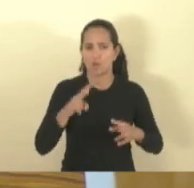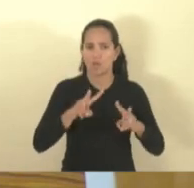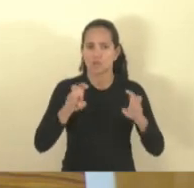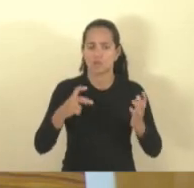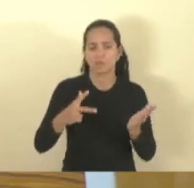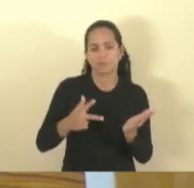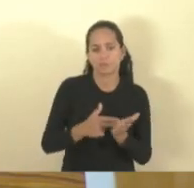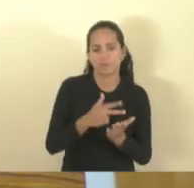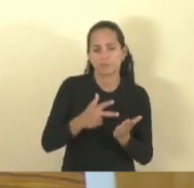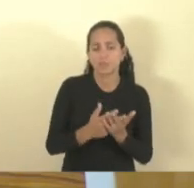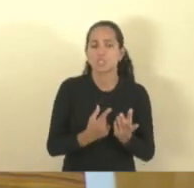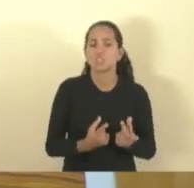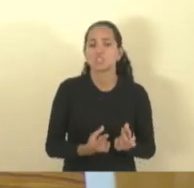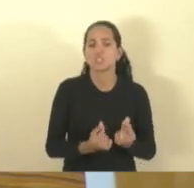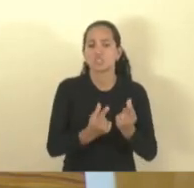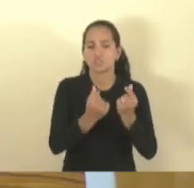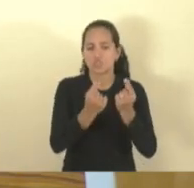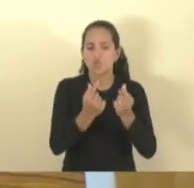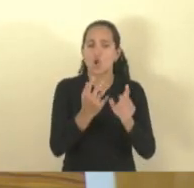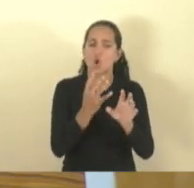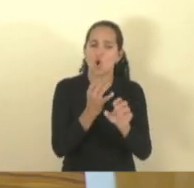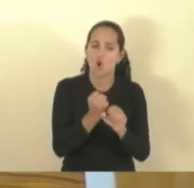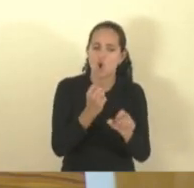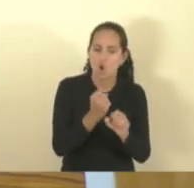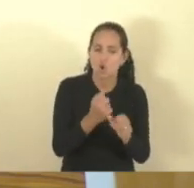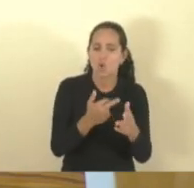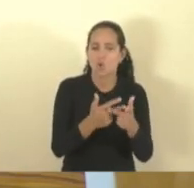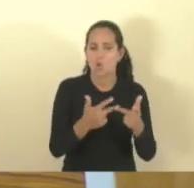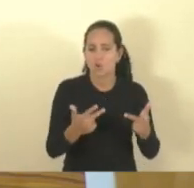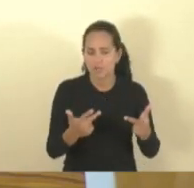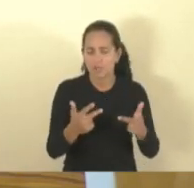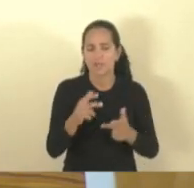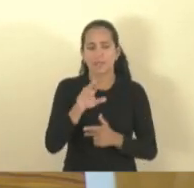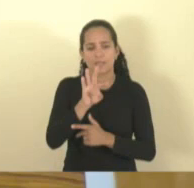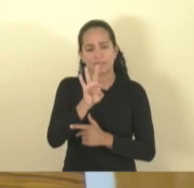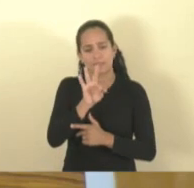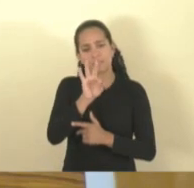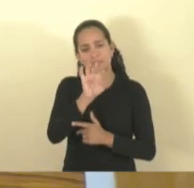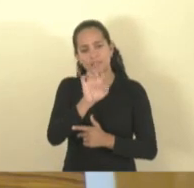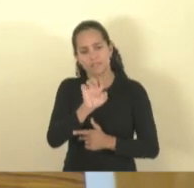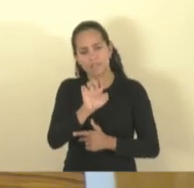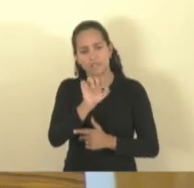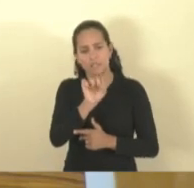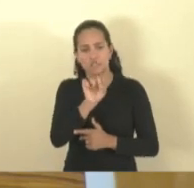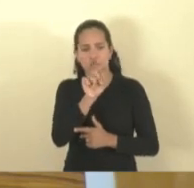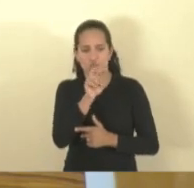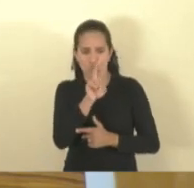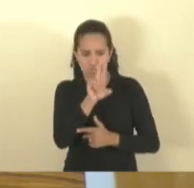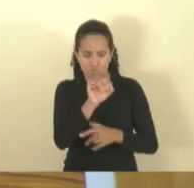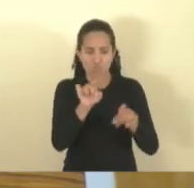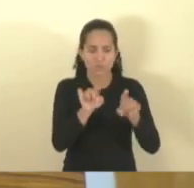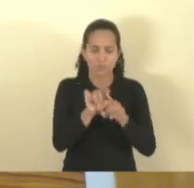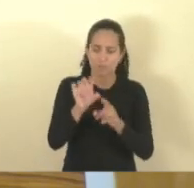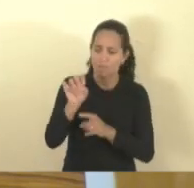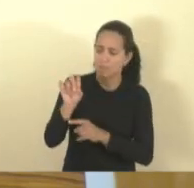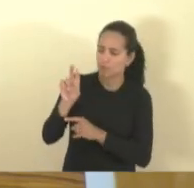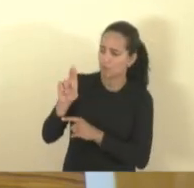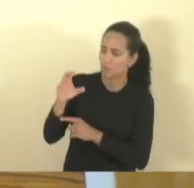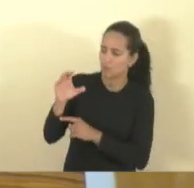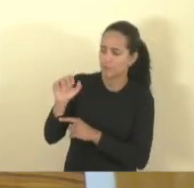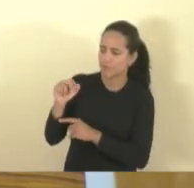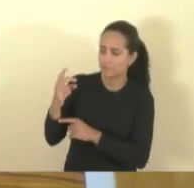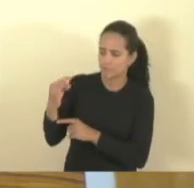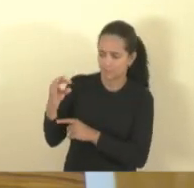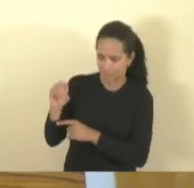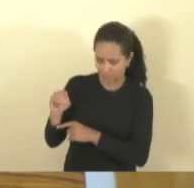Tesouro, né? De orçamento, tudo mais. Ultimamente nós conseguimos uma vitória muito grande